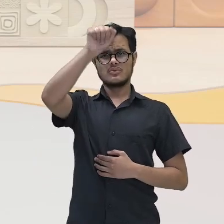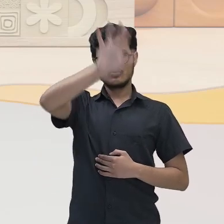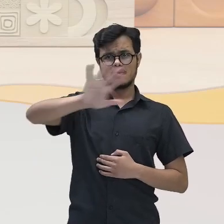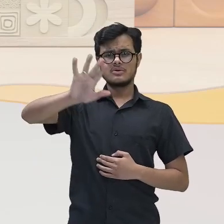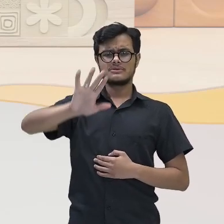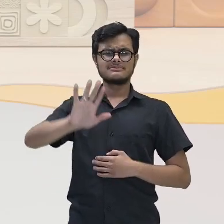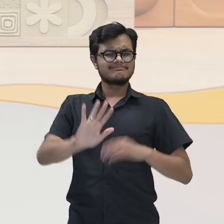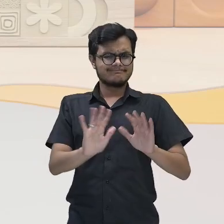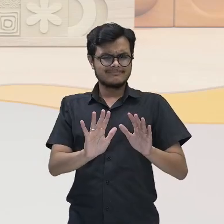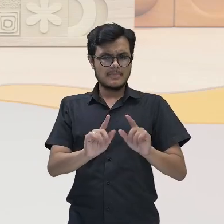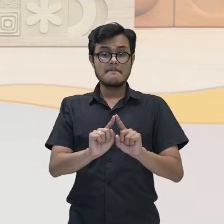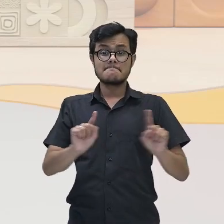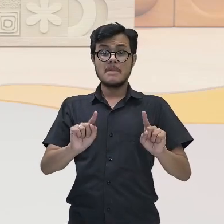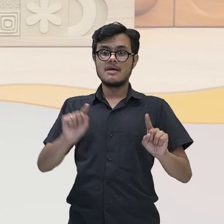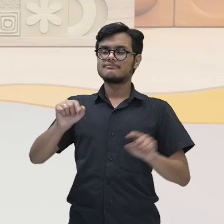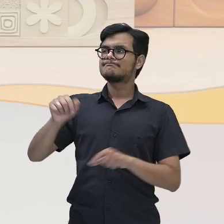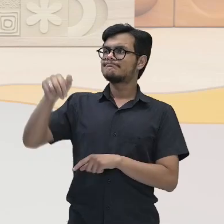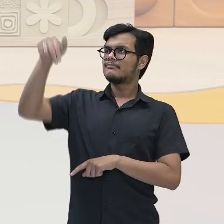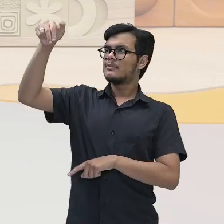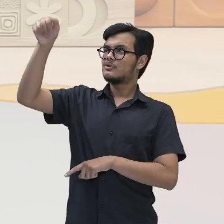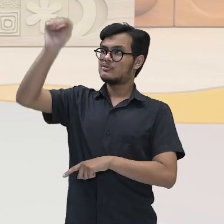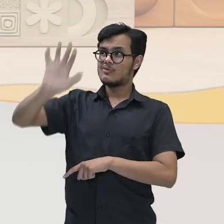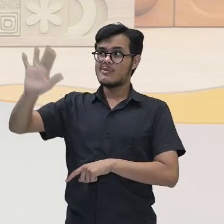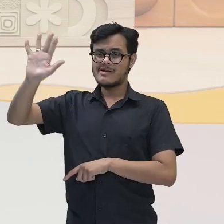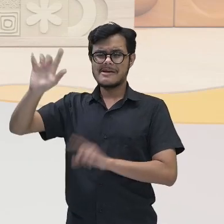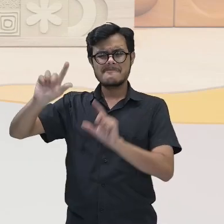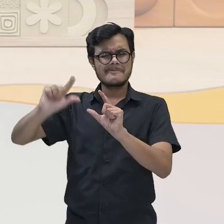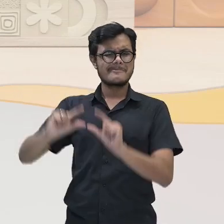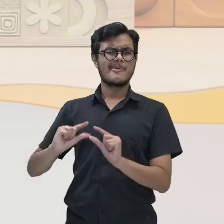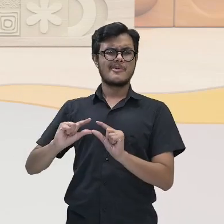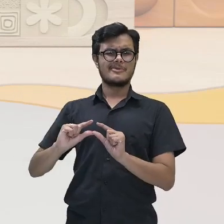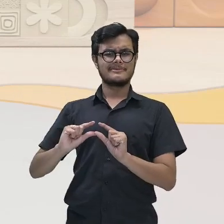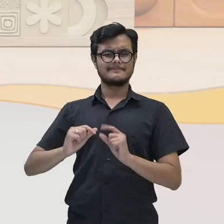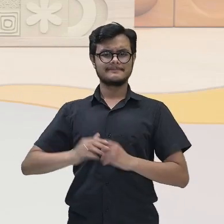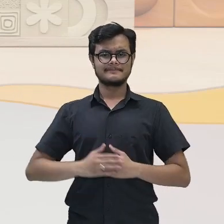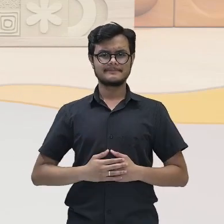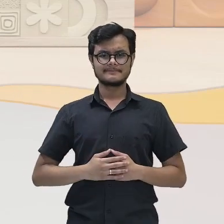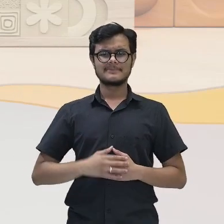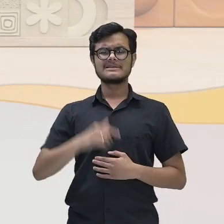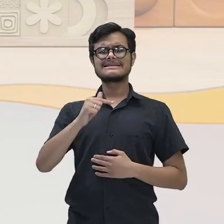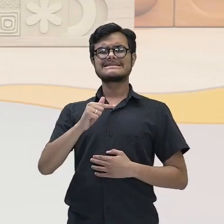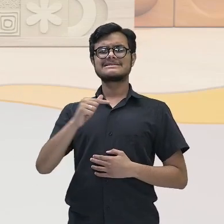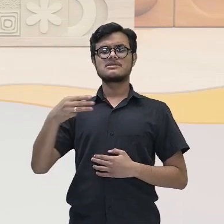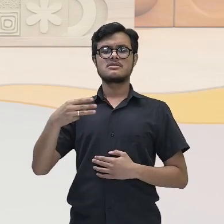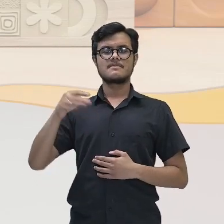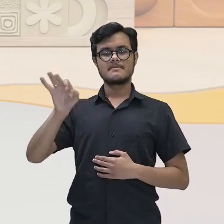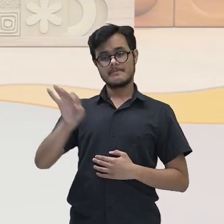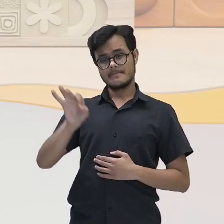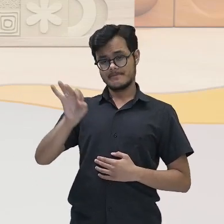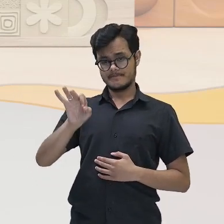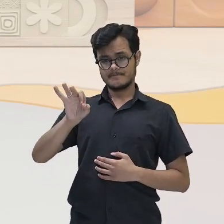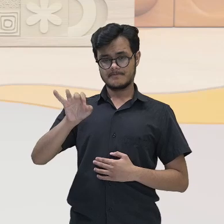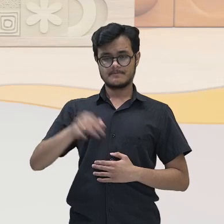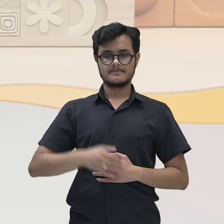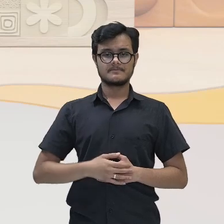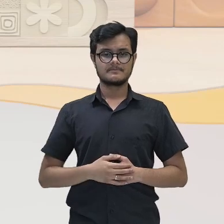região nordeste. A gente colocou aí a numeração, a porcentagem da região sudeste